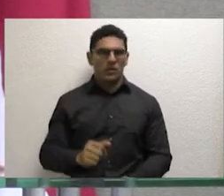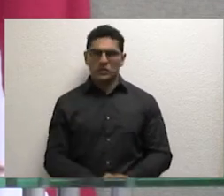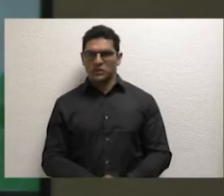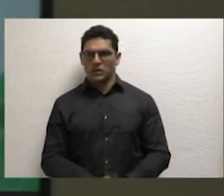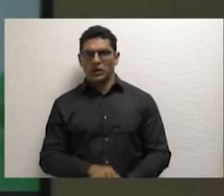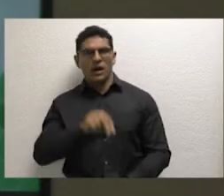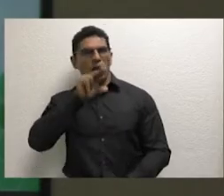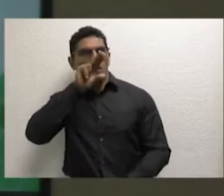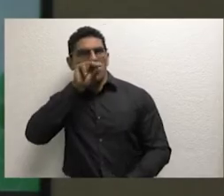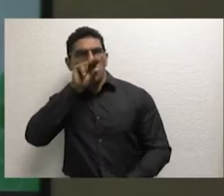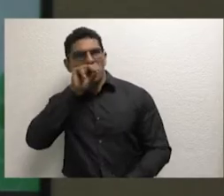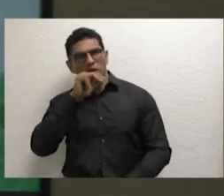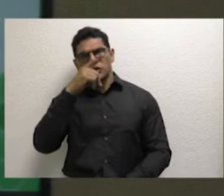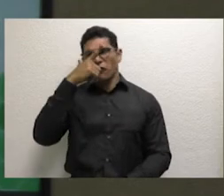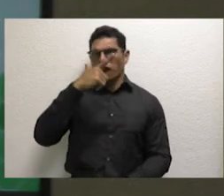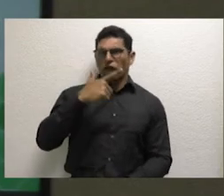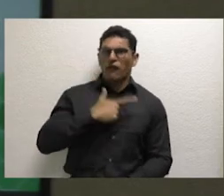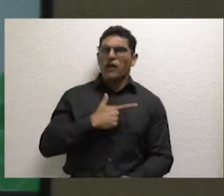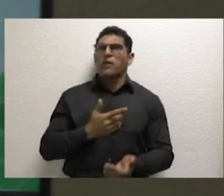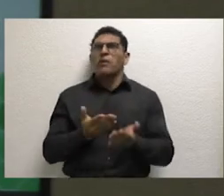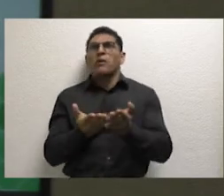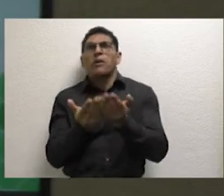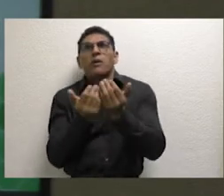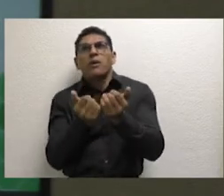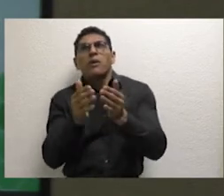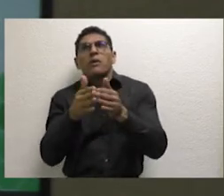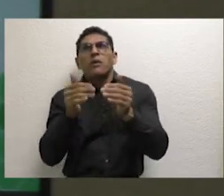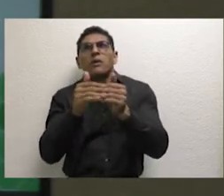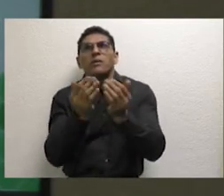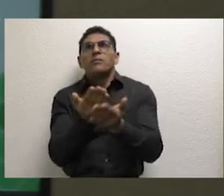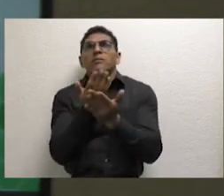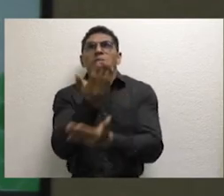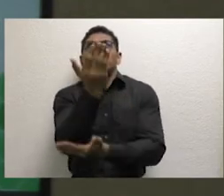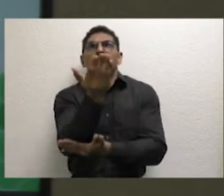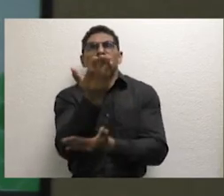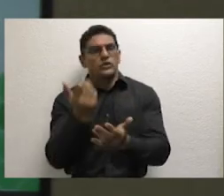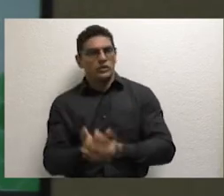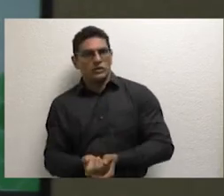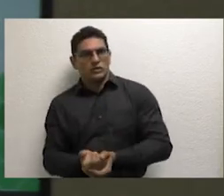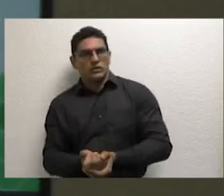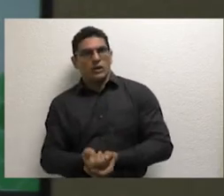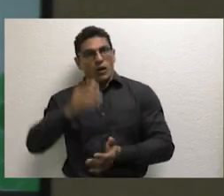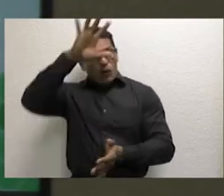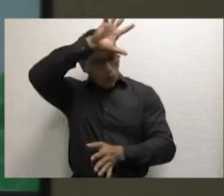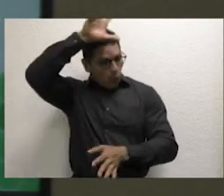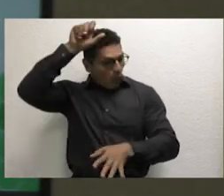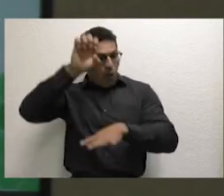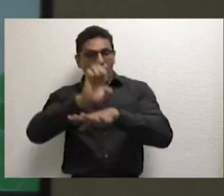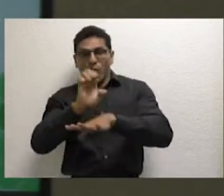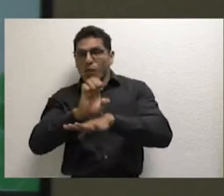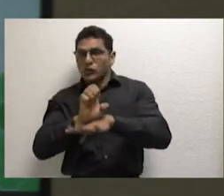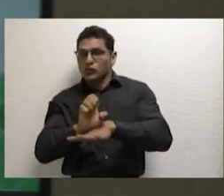favor para o governo federal o estado do Amazonas contribui e contribui muito econômica e